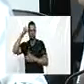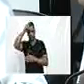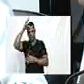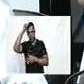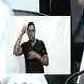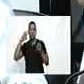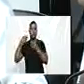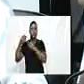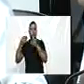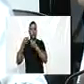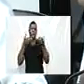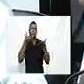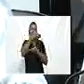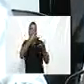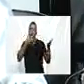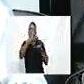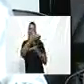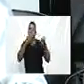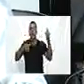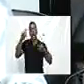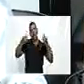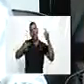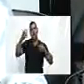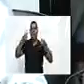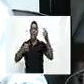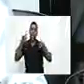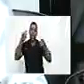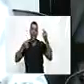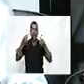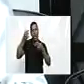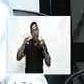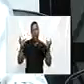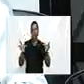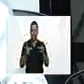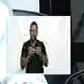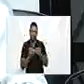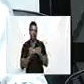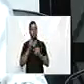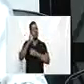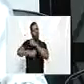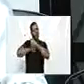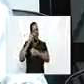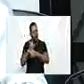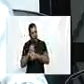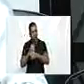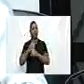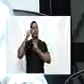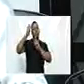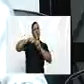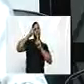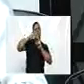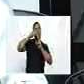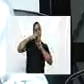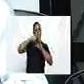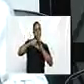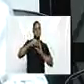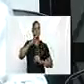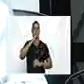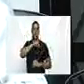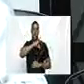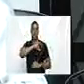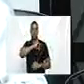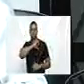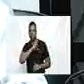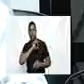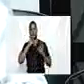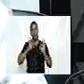chegaram-se a essa uma das conclusões eh de ano a ano vim caindo um mês para que o direito